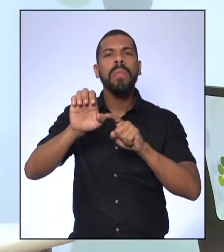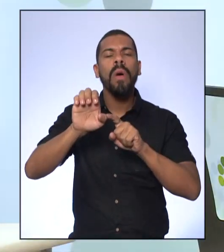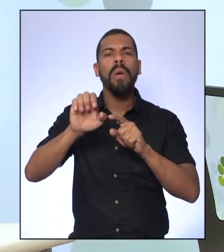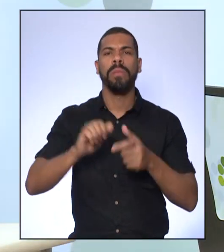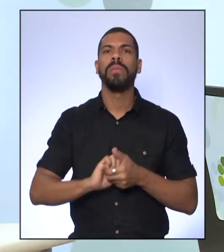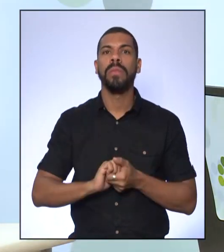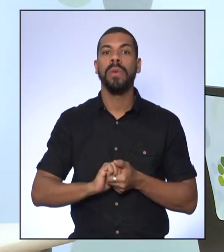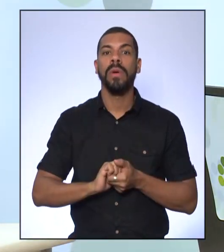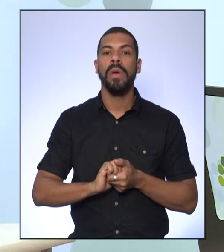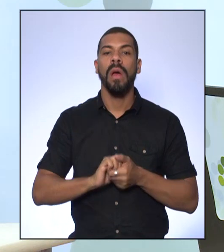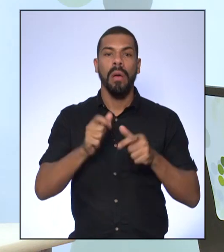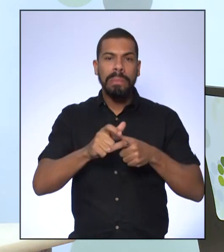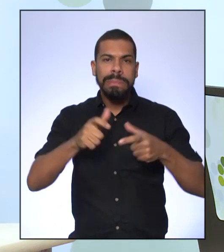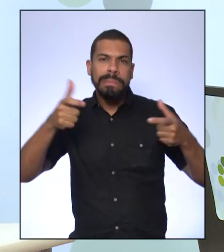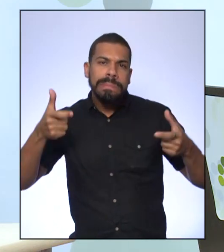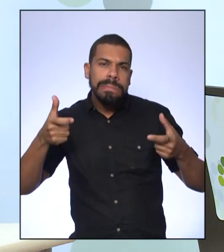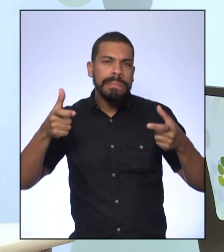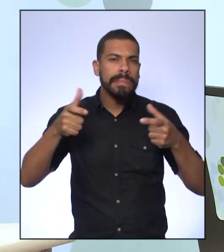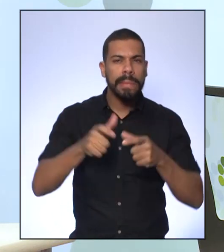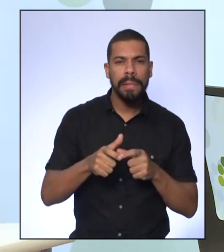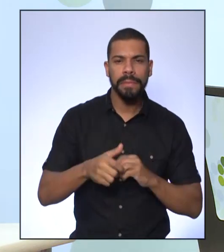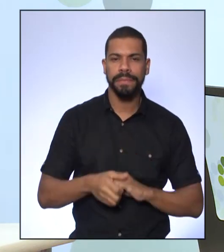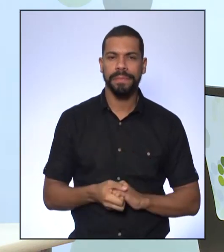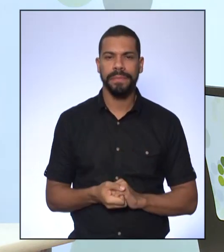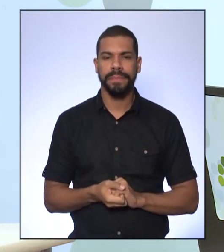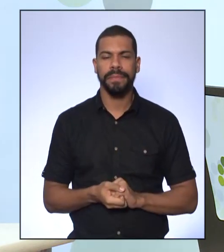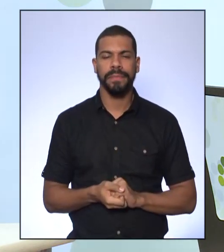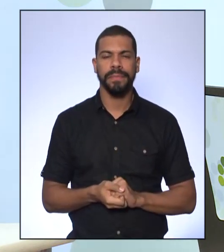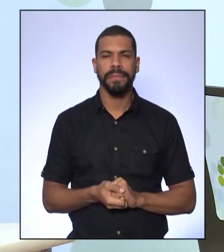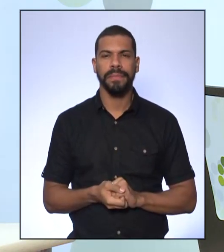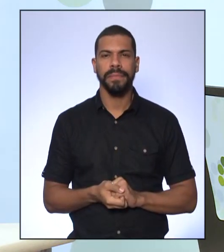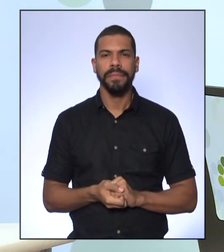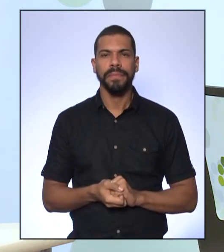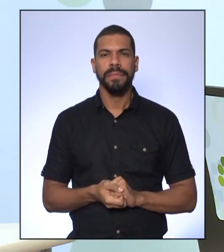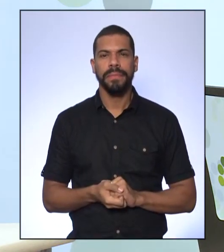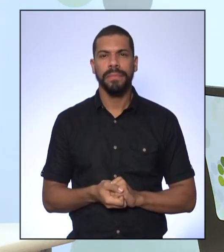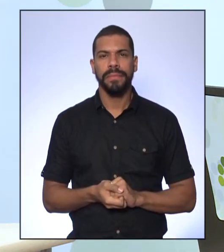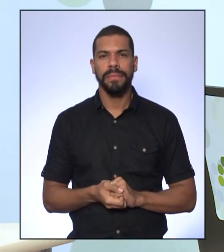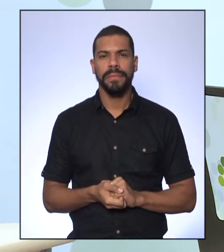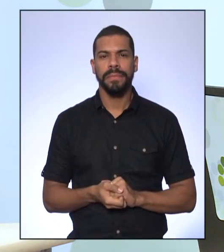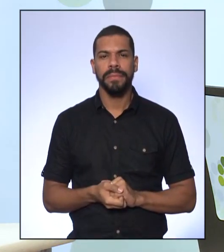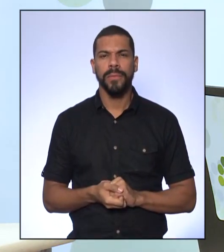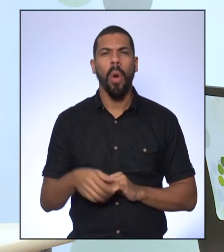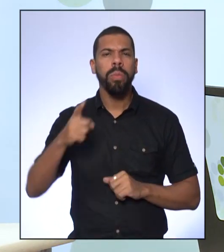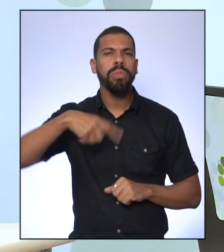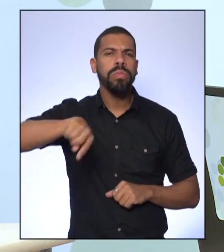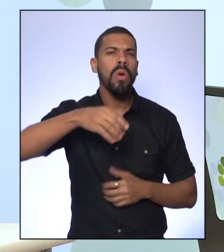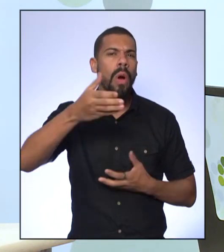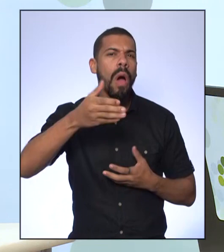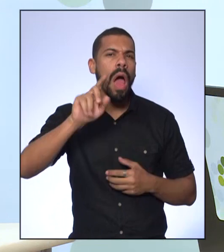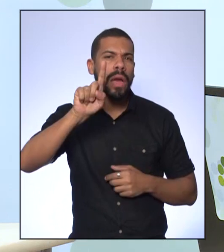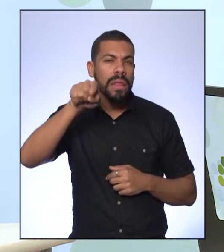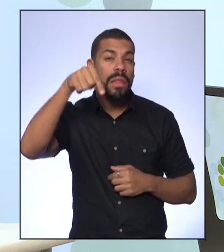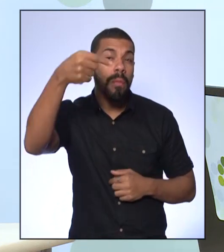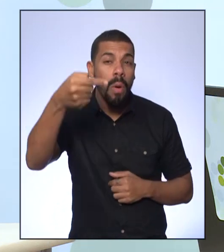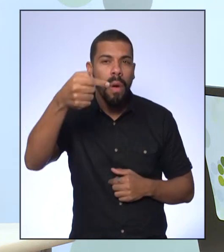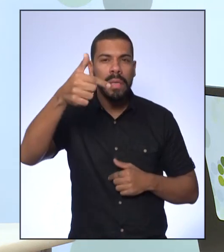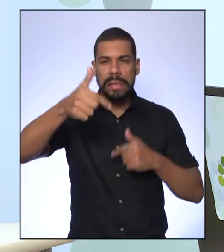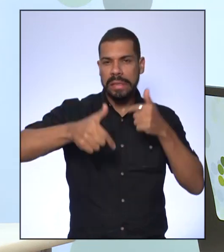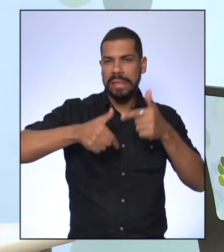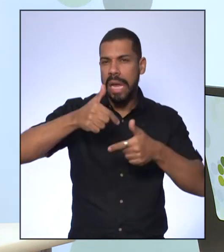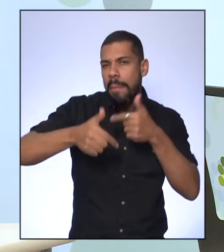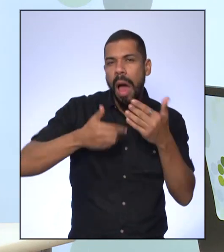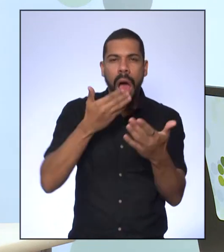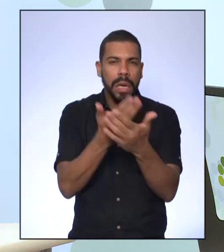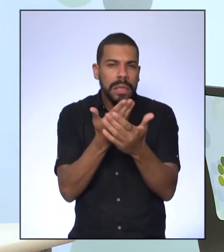diminuindo proporcionalmente o risco, né? Então, é isso que a gente quer aqui com vocês, que depois dessas ações, né, dessa